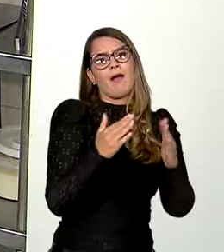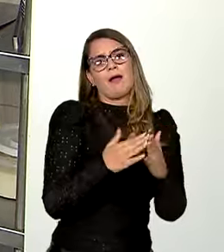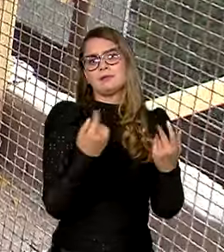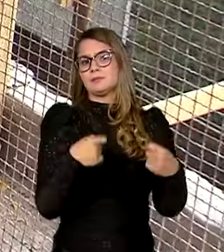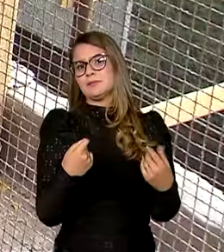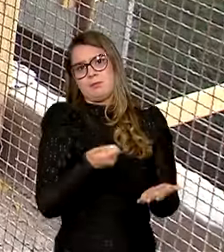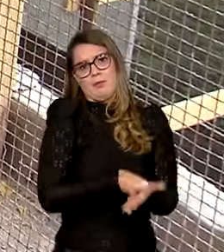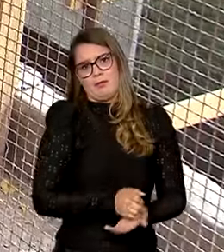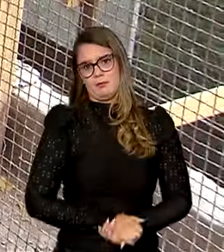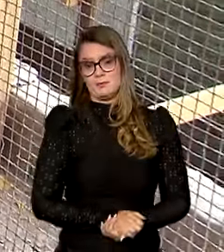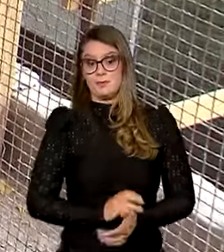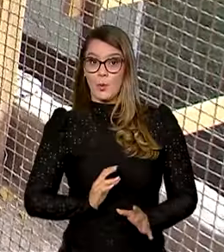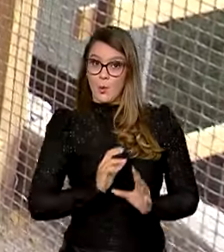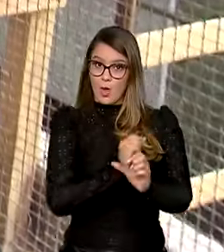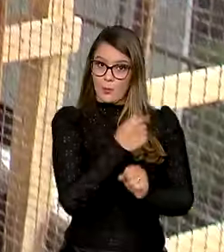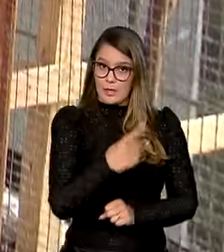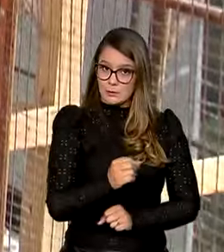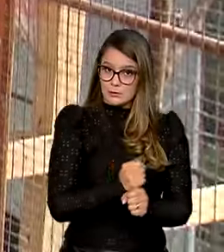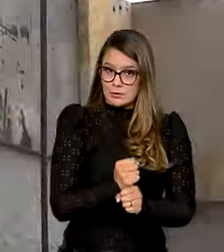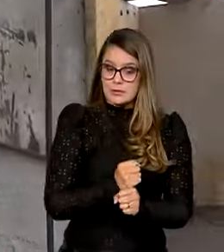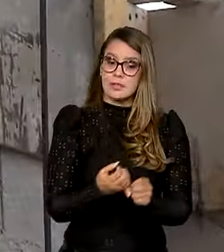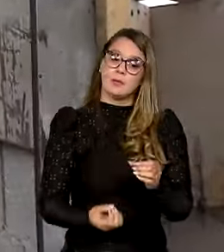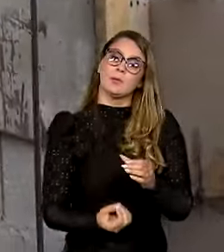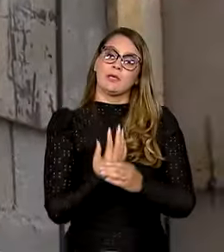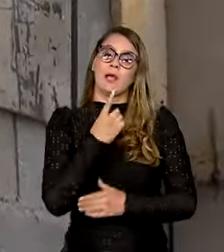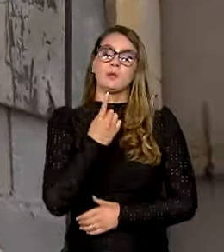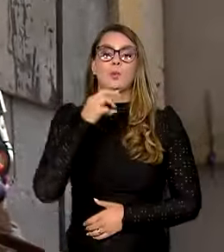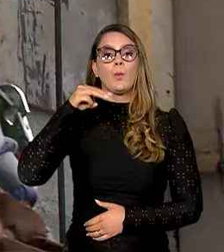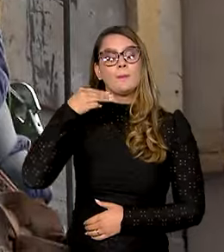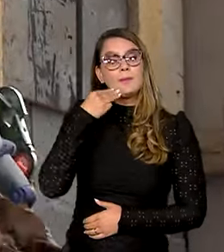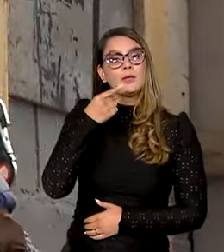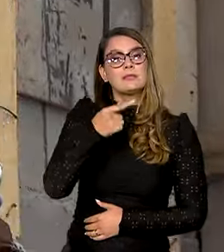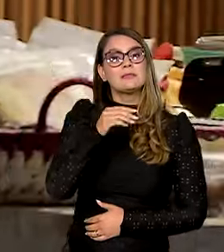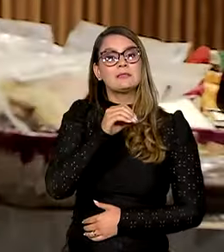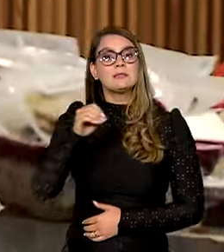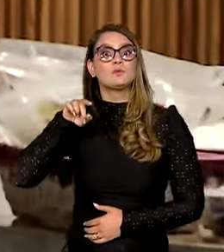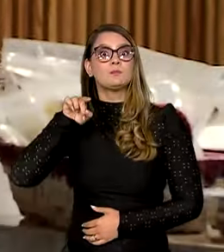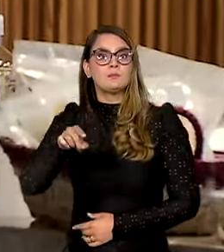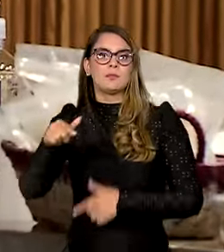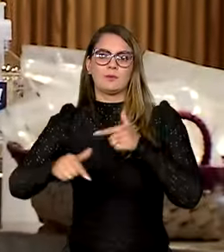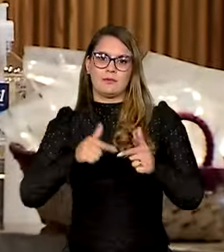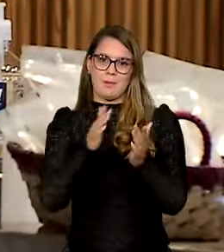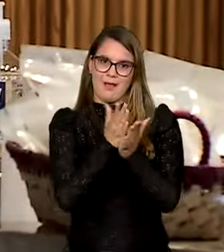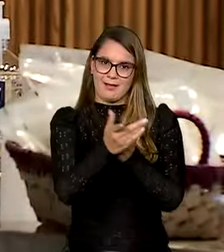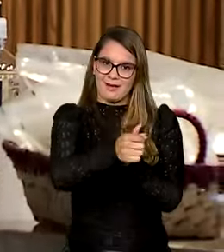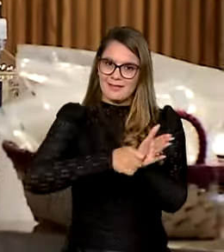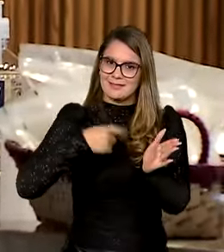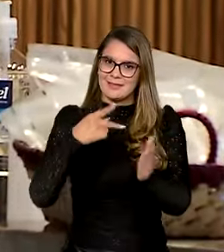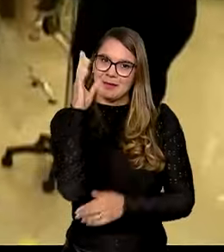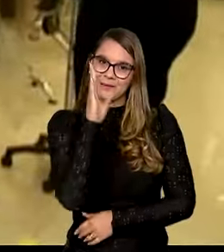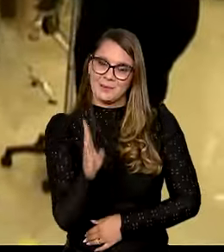gente tem que pagar no acumulado do ano já foram criados 1 mil 700.000 empregos de carteira assinada no